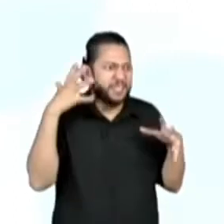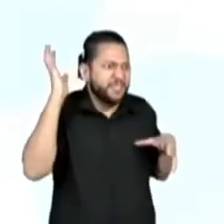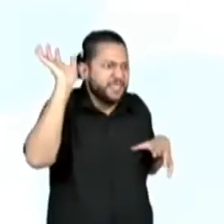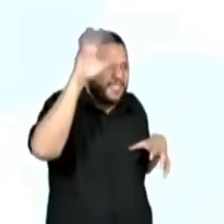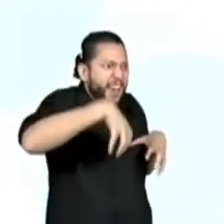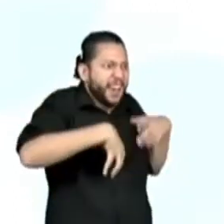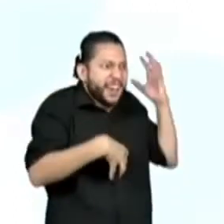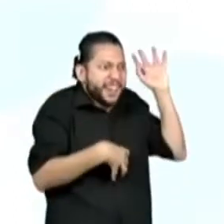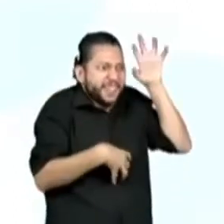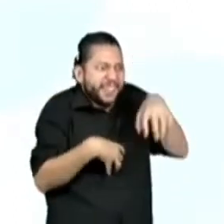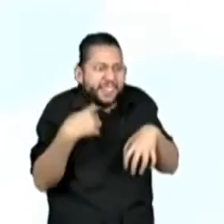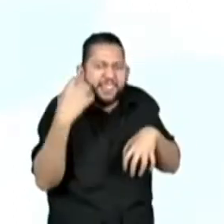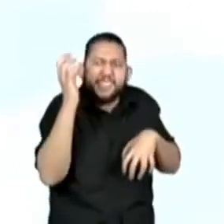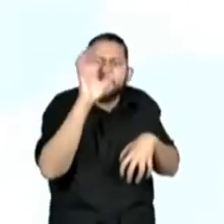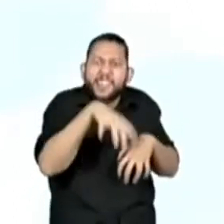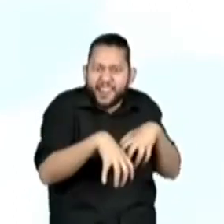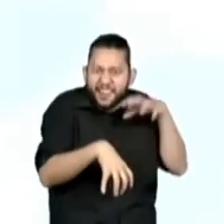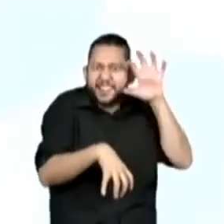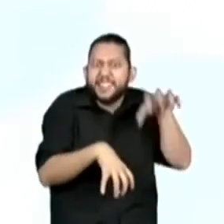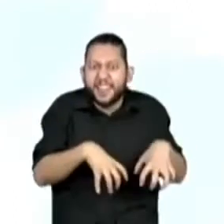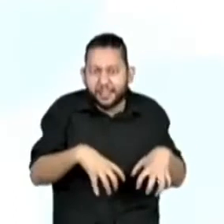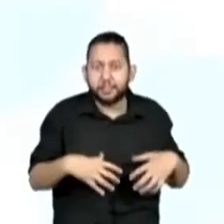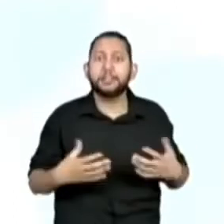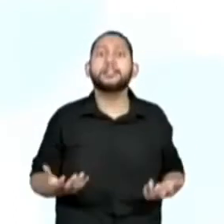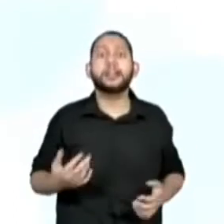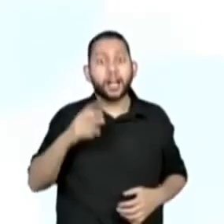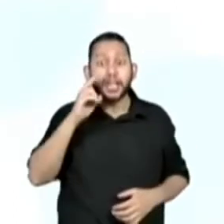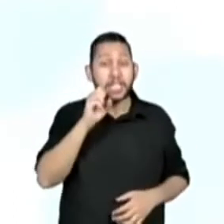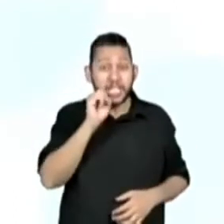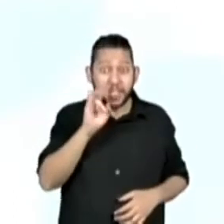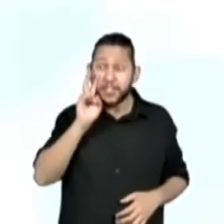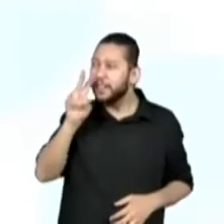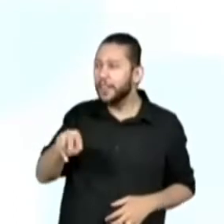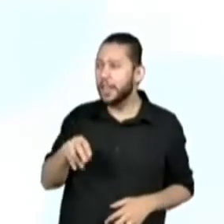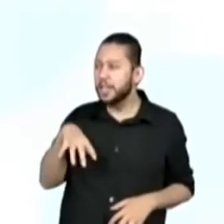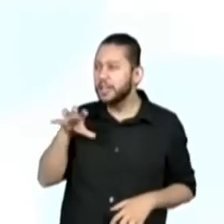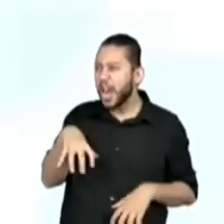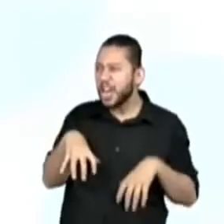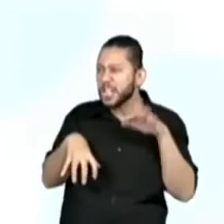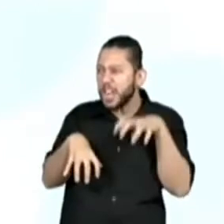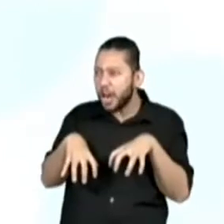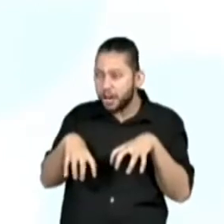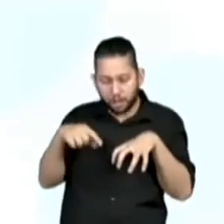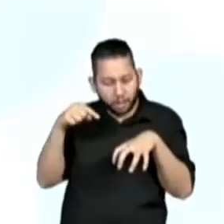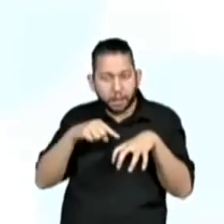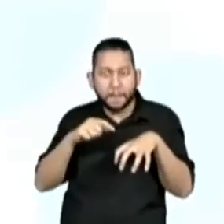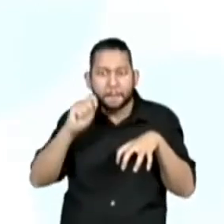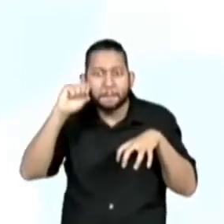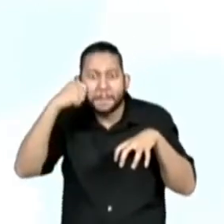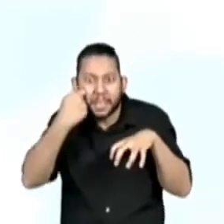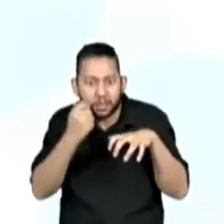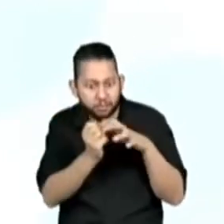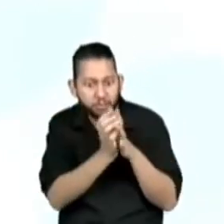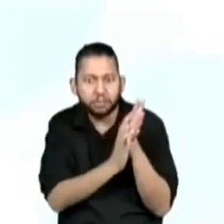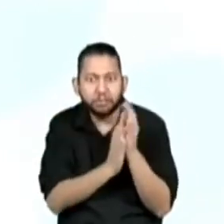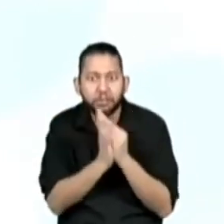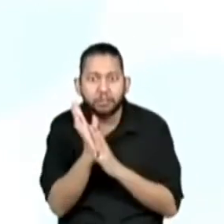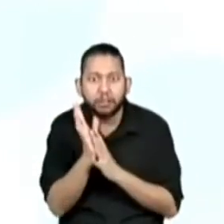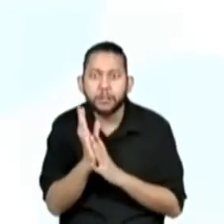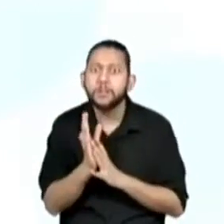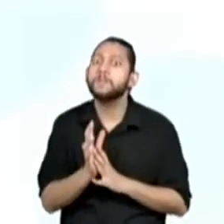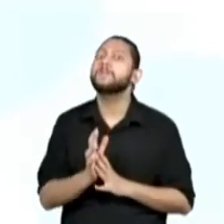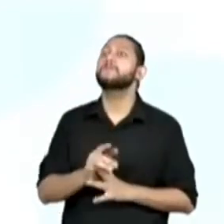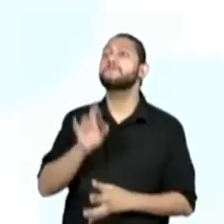esses adjetivos. Ela nem tem a voz rouca e ela também não tem as patas negras. Os